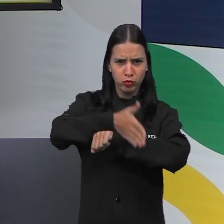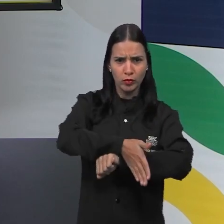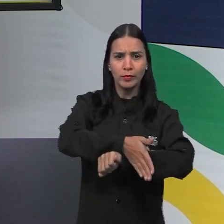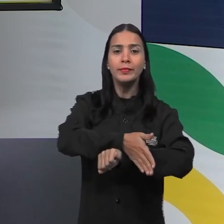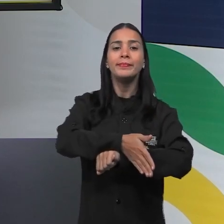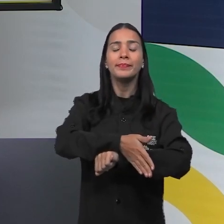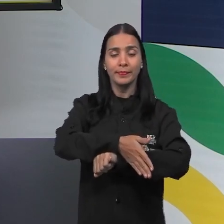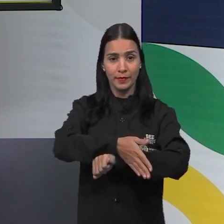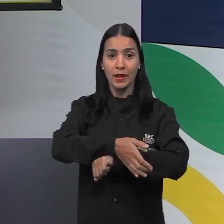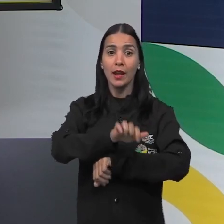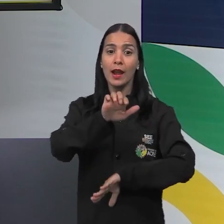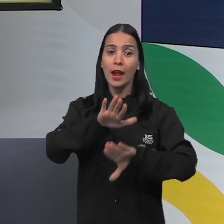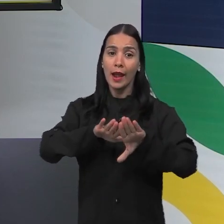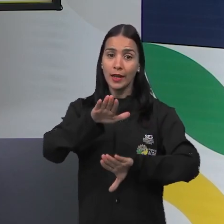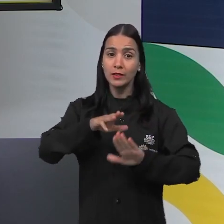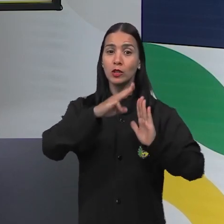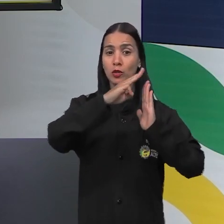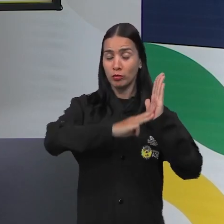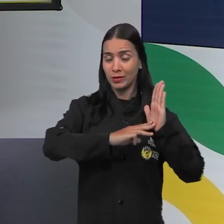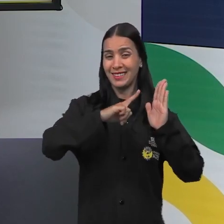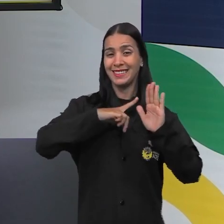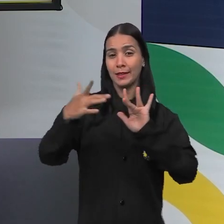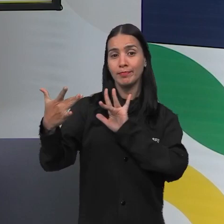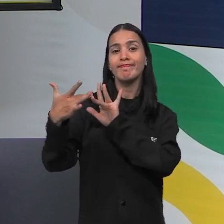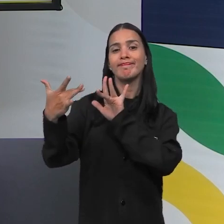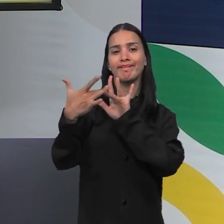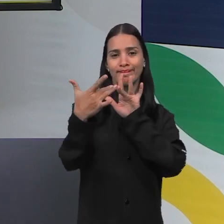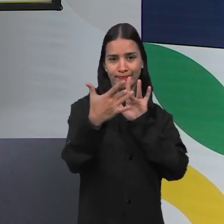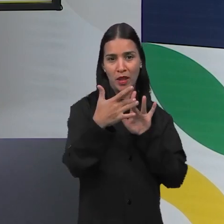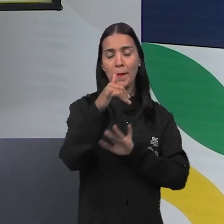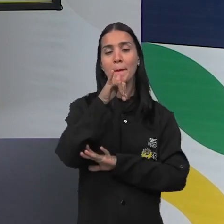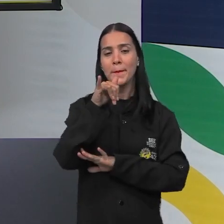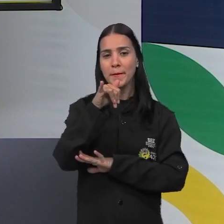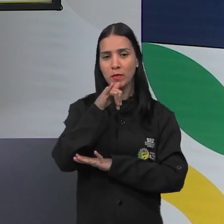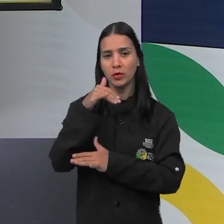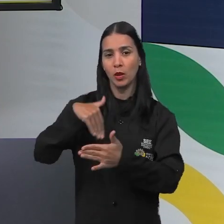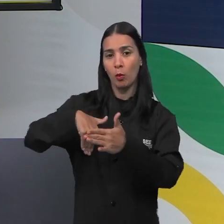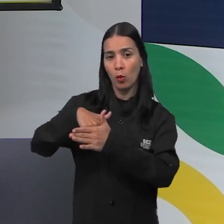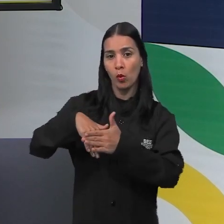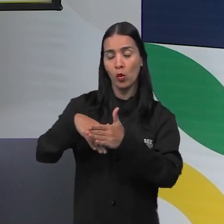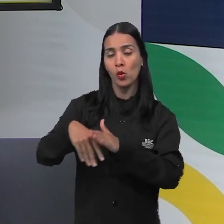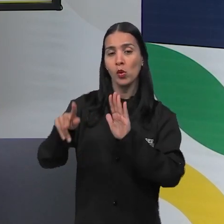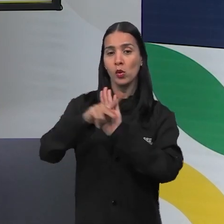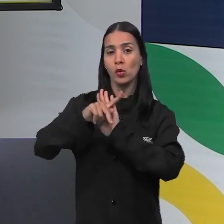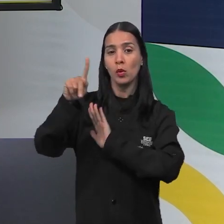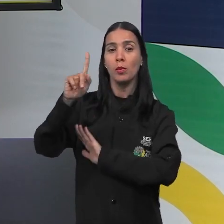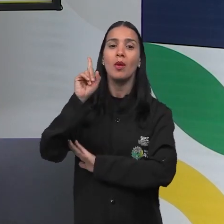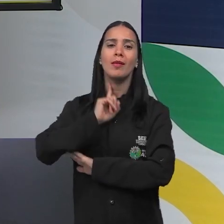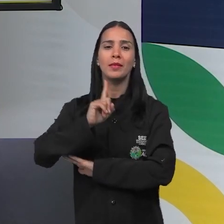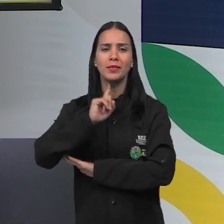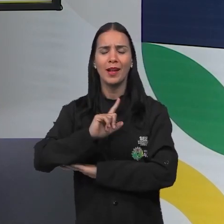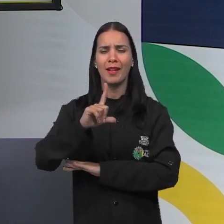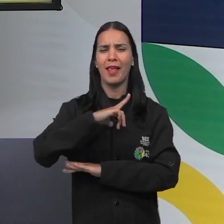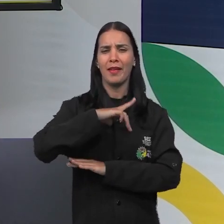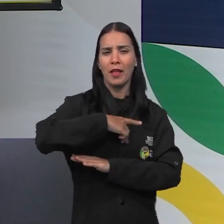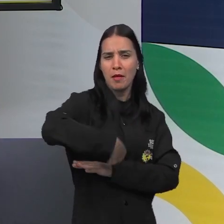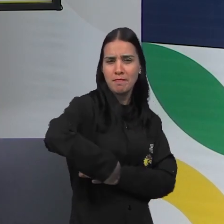são modalidades de grande contato. Pense aí no futebol americano, em que você tem que avançar as jardas e aí tem